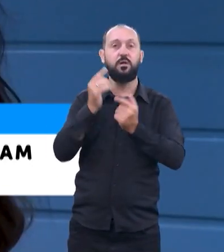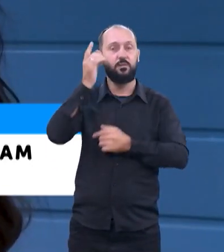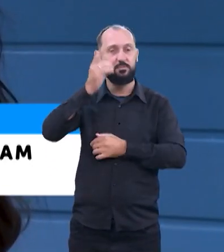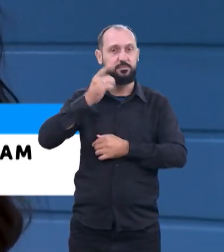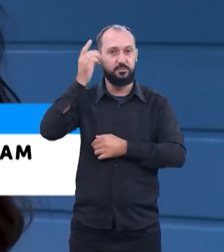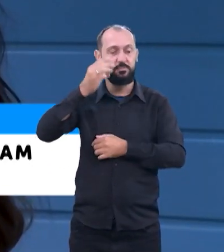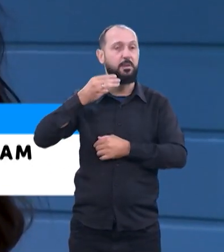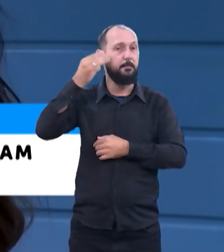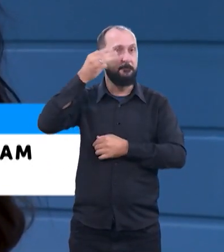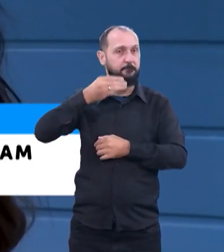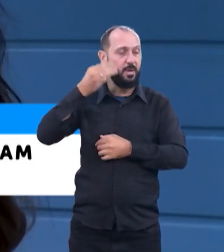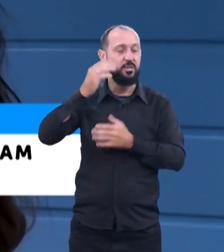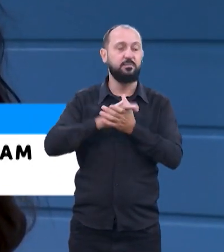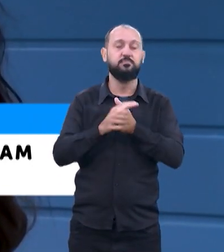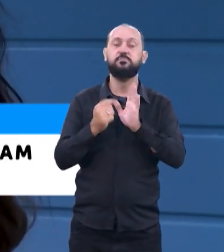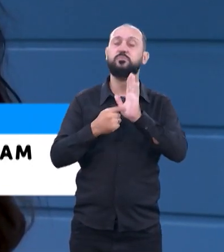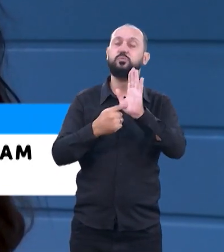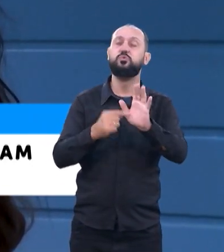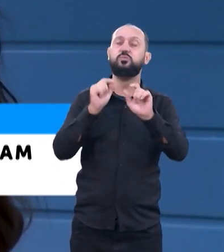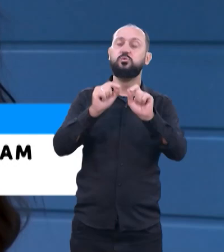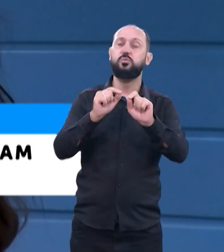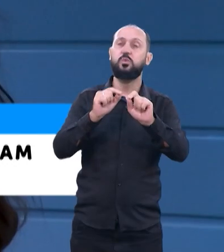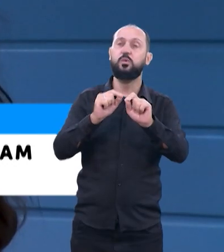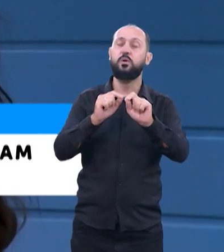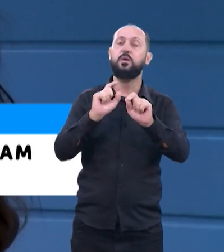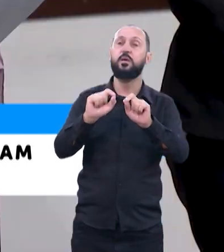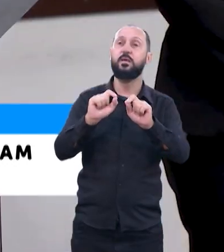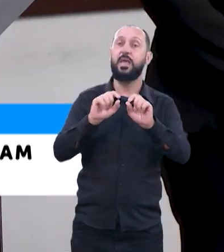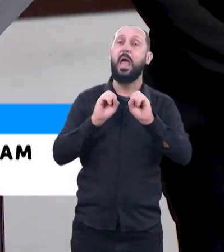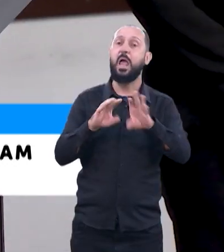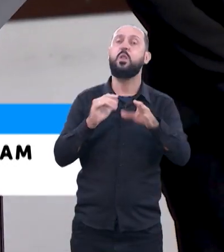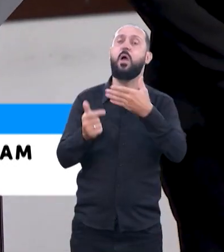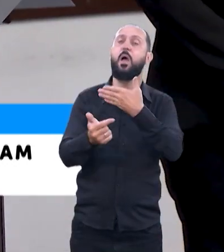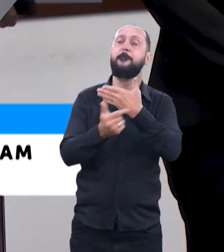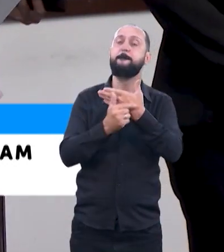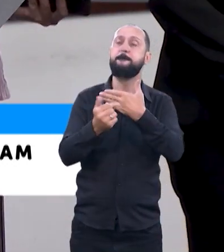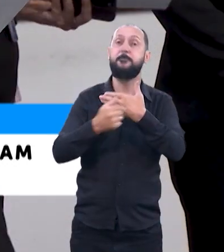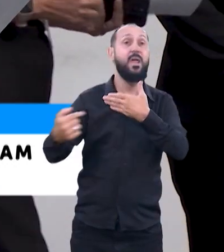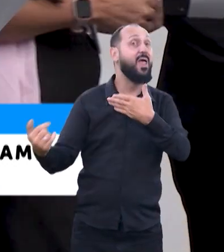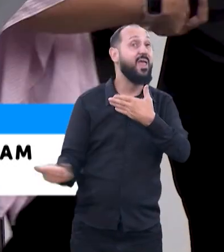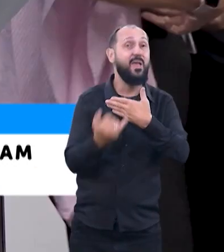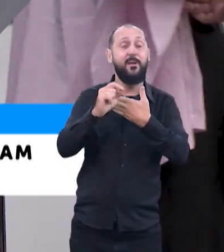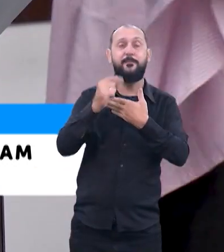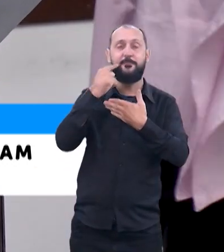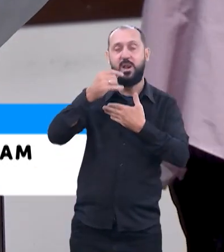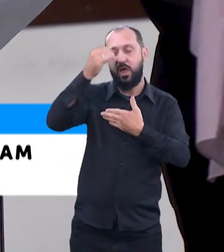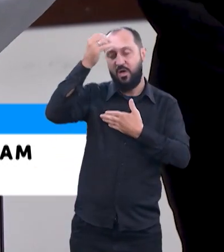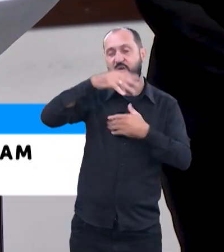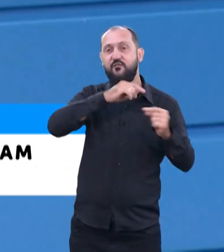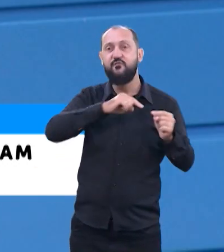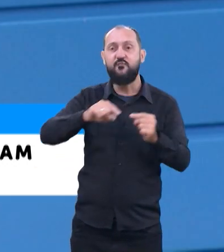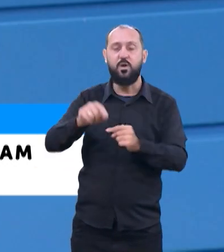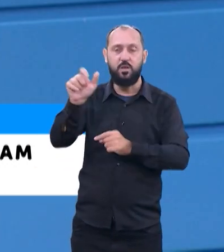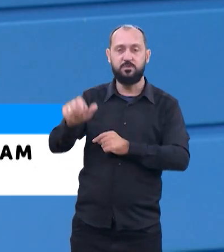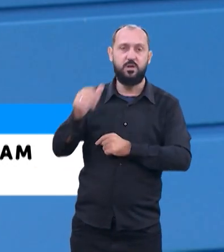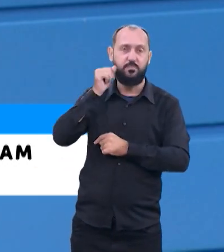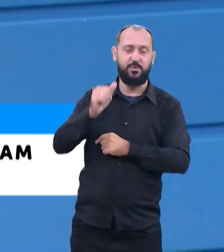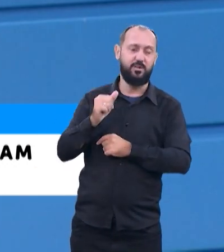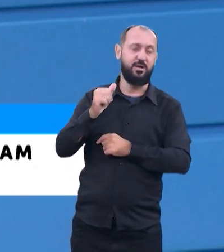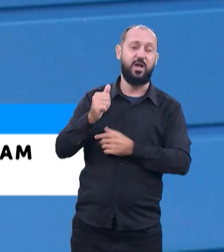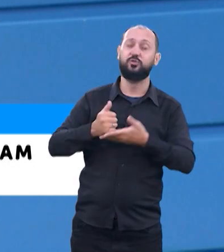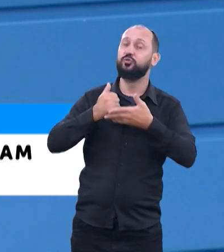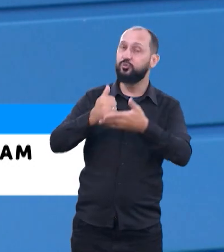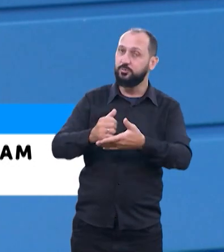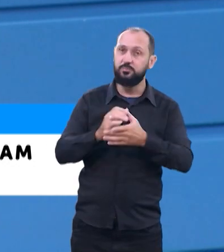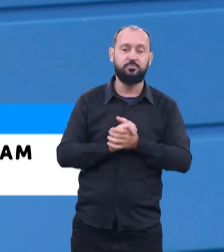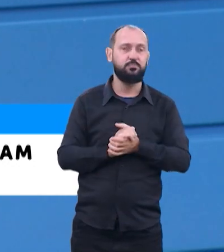a deputada Mara Caseiro destacou que o papel da educação é primordial para evitar a violência contra a mulher. E eu não tenho dúvida